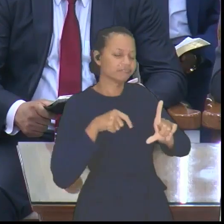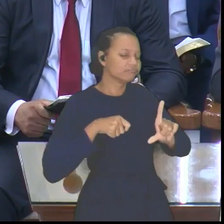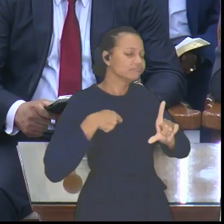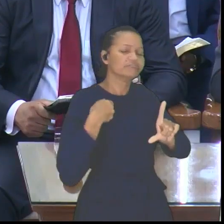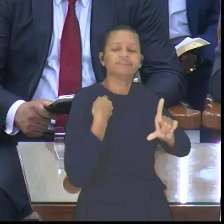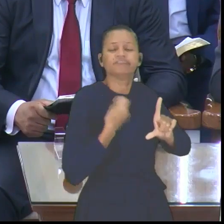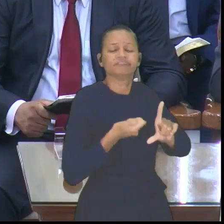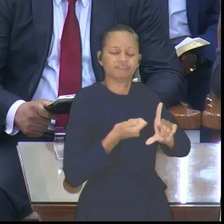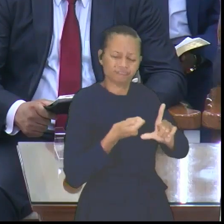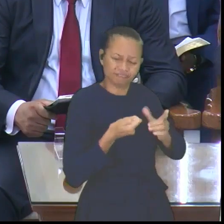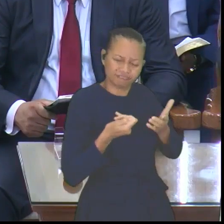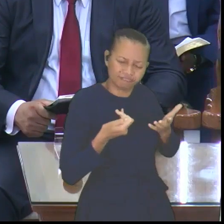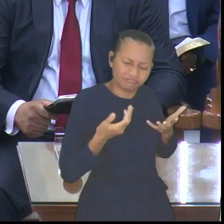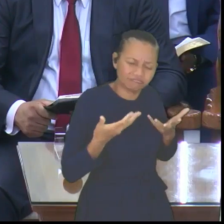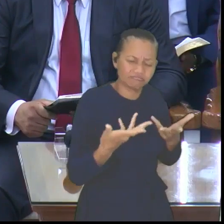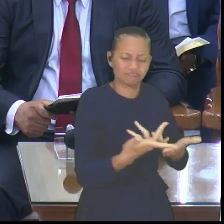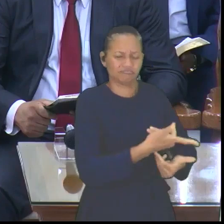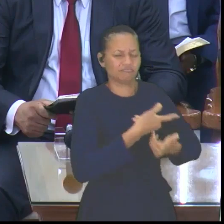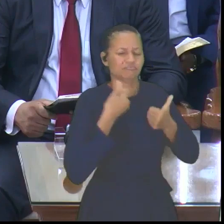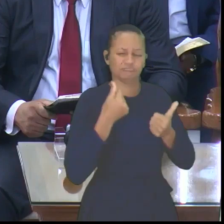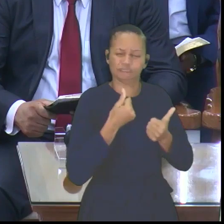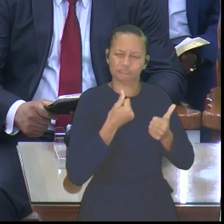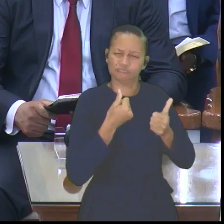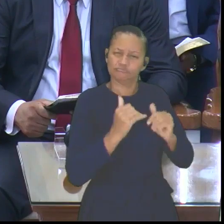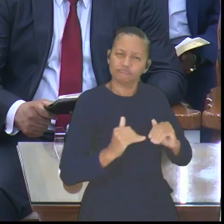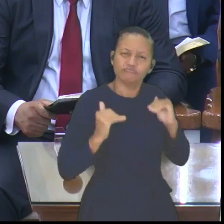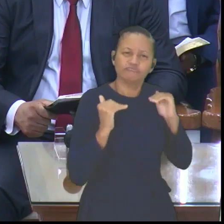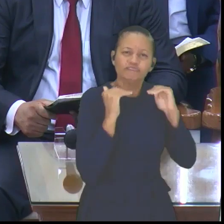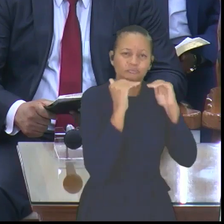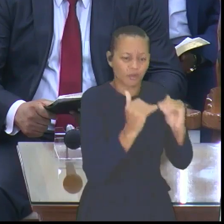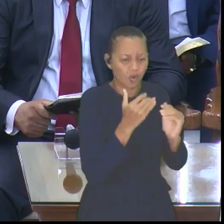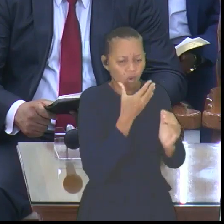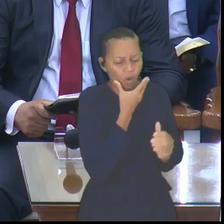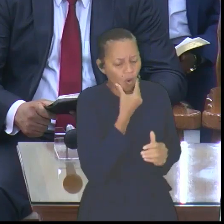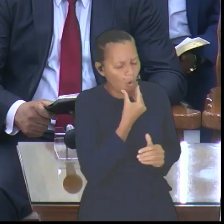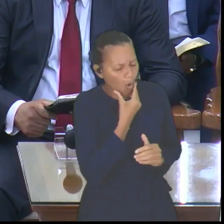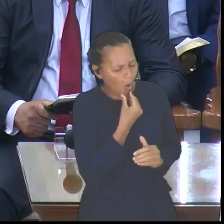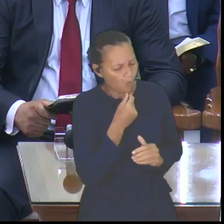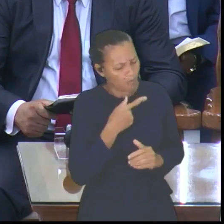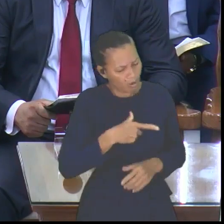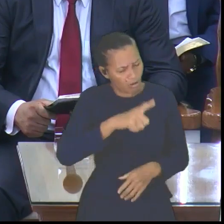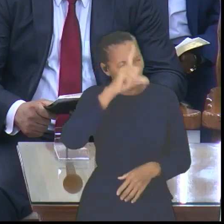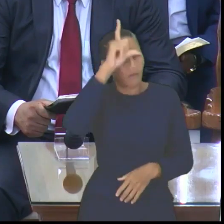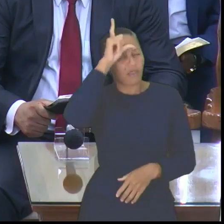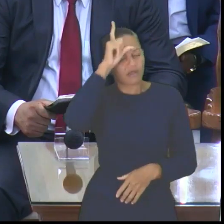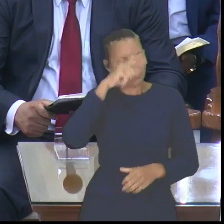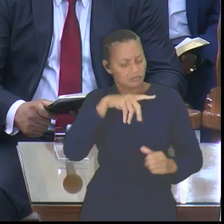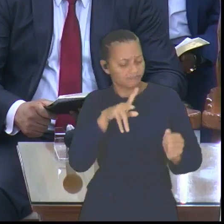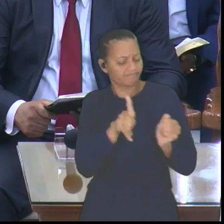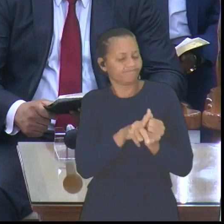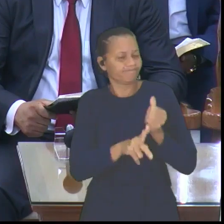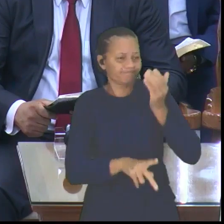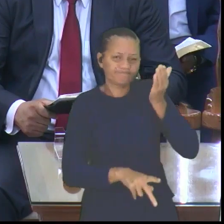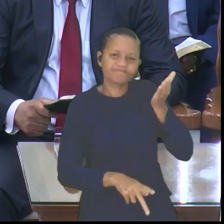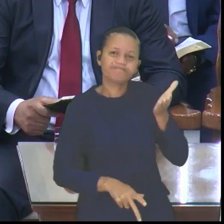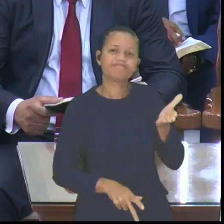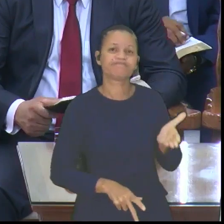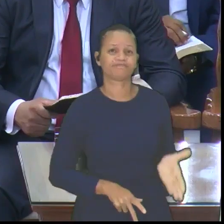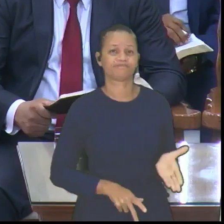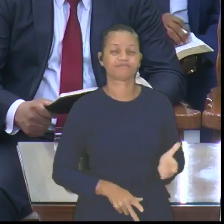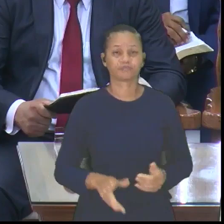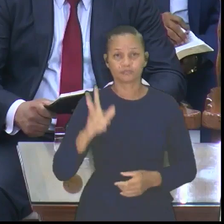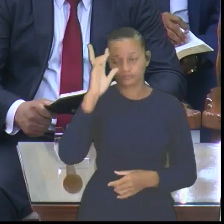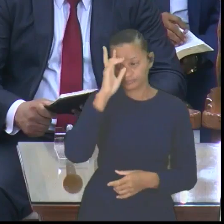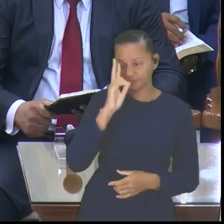este grande homem, este homem que liderava a Igreja do Senhor nesses dias, e o